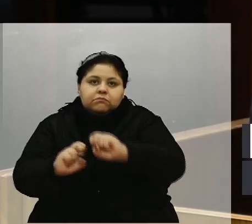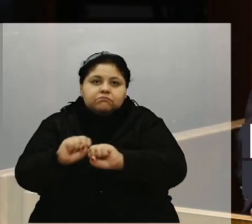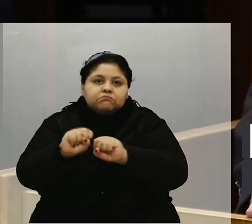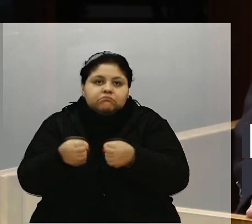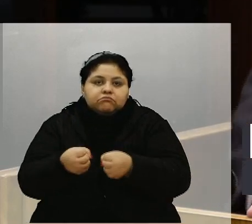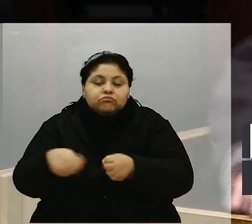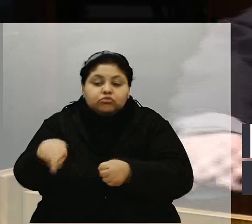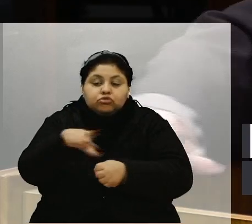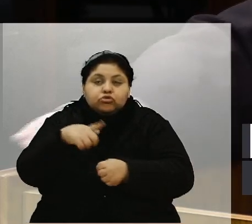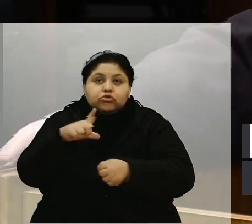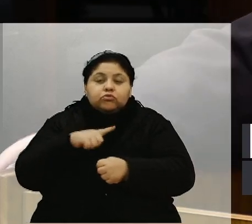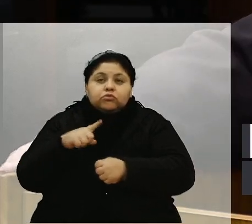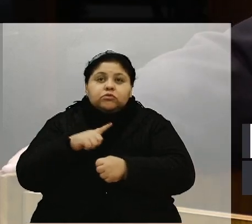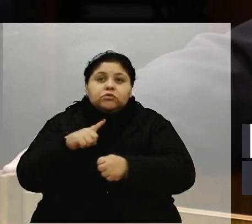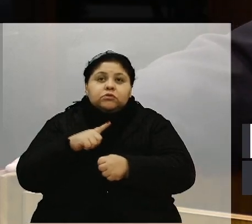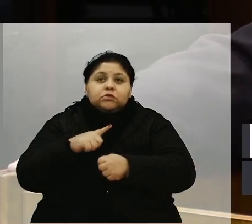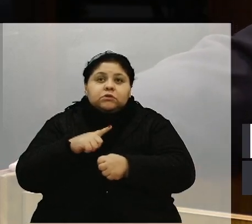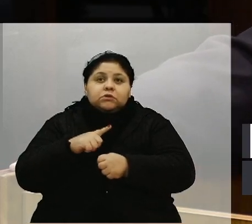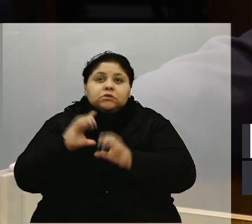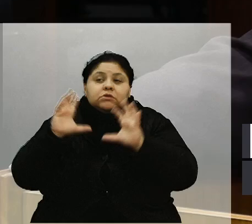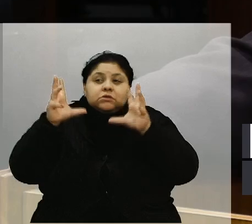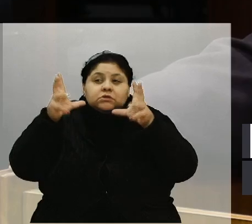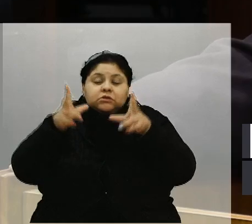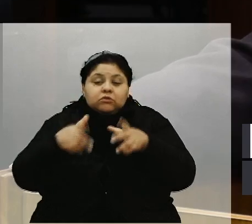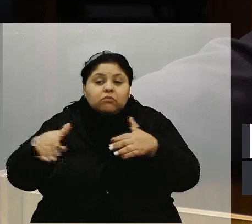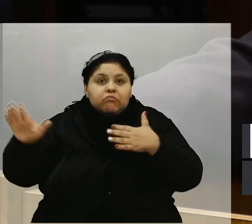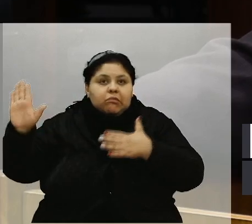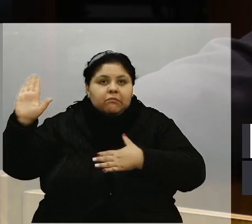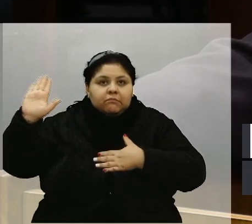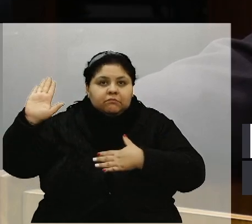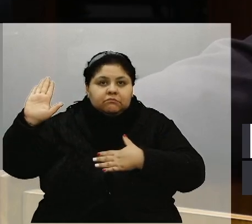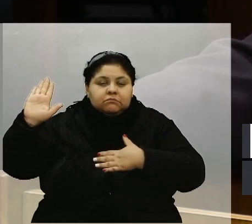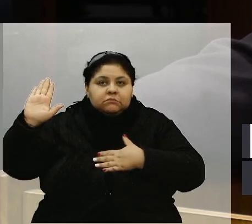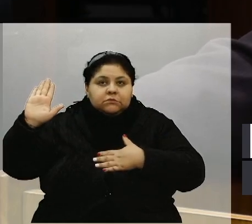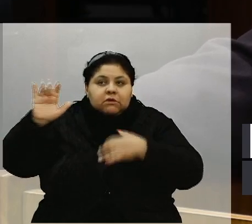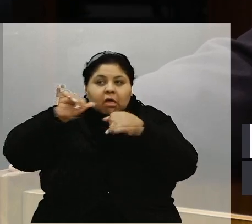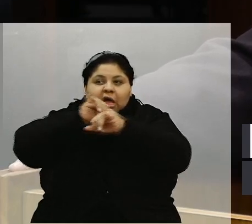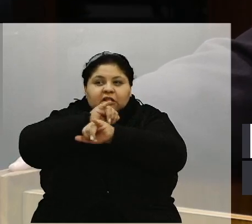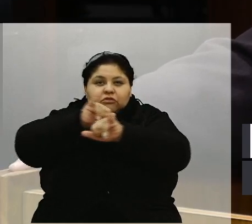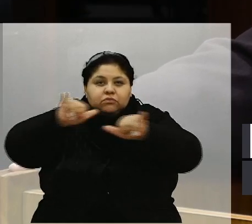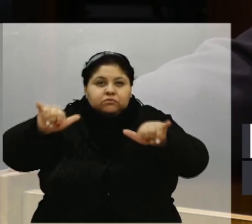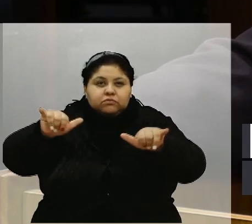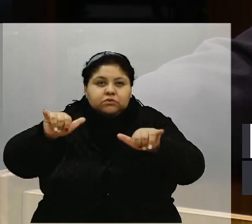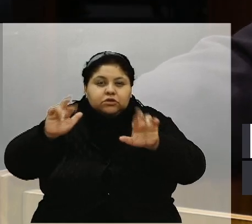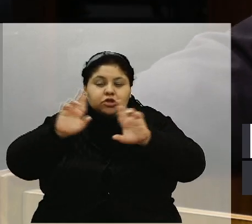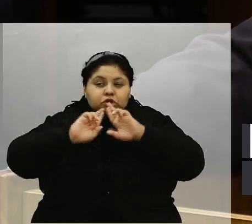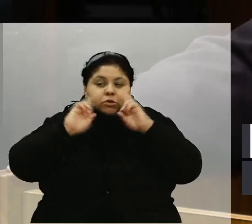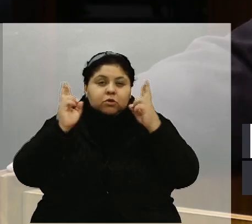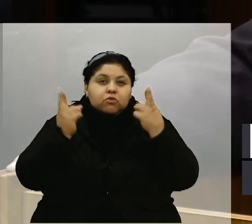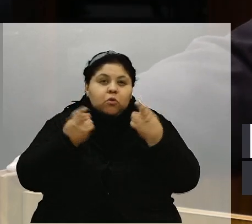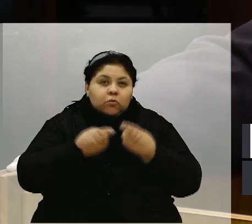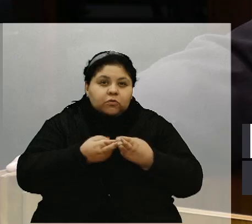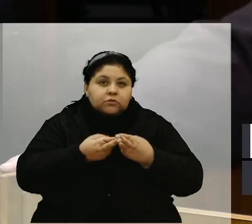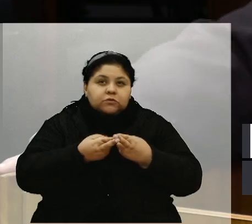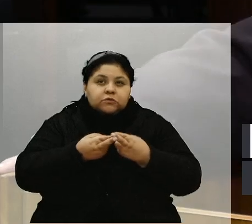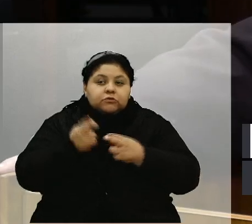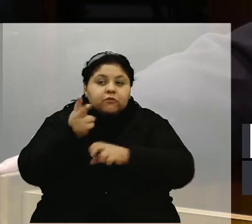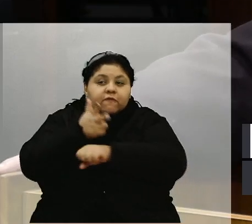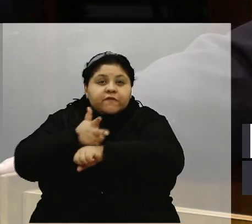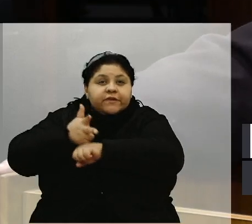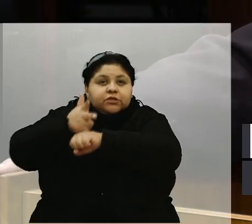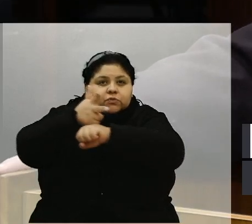nós tivemos uma quantidade de promessas, anúncios, reuniões, vídeos